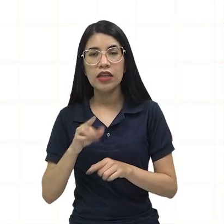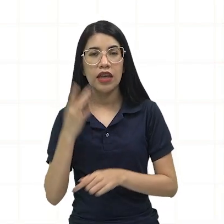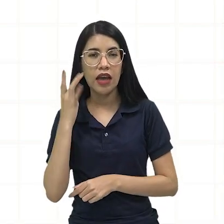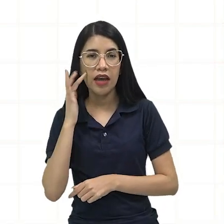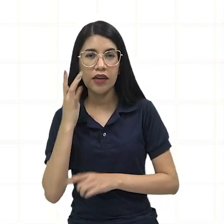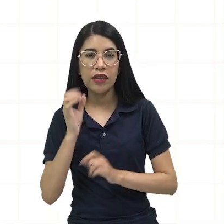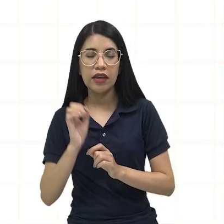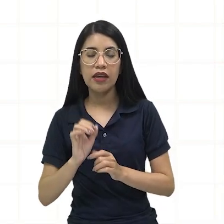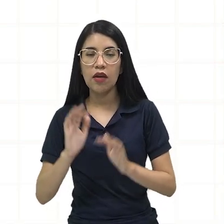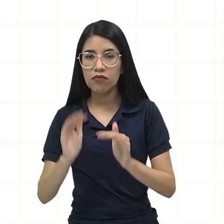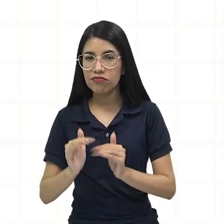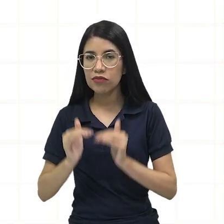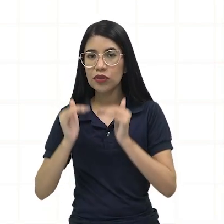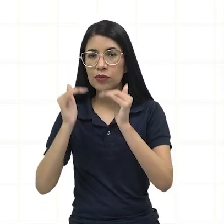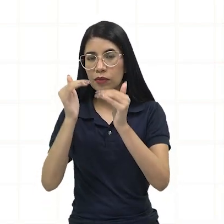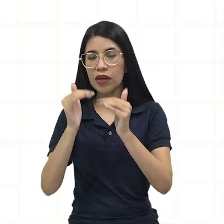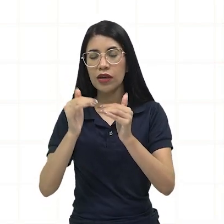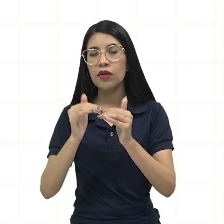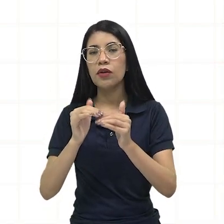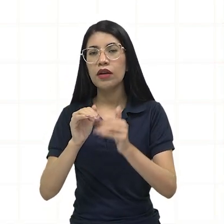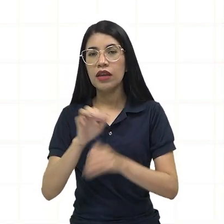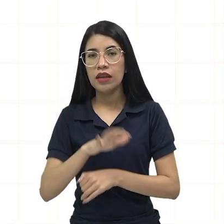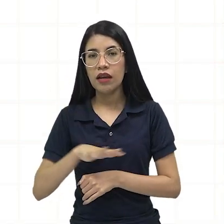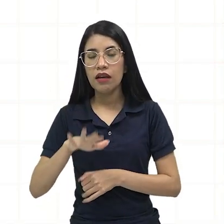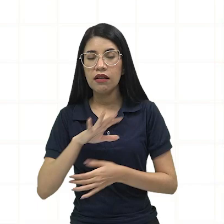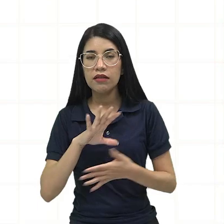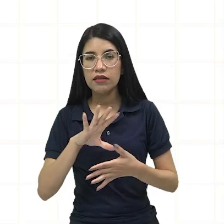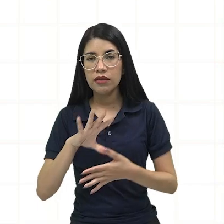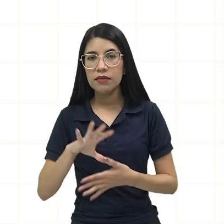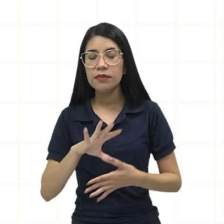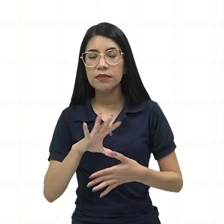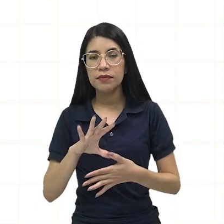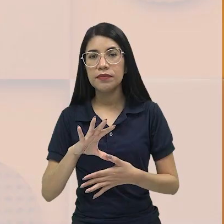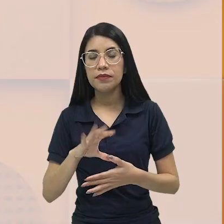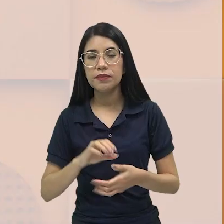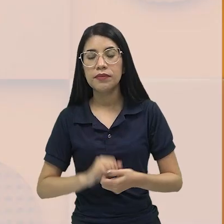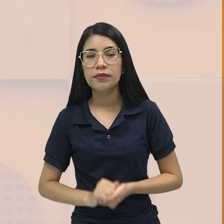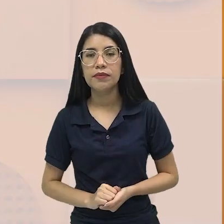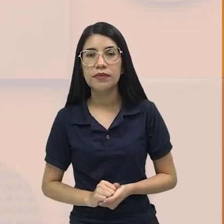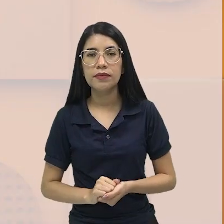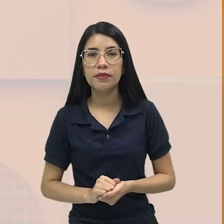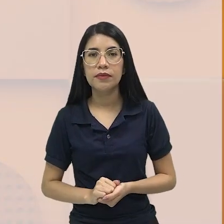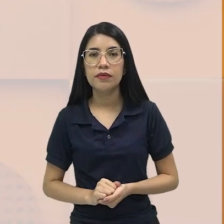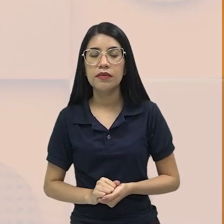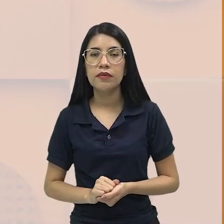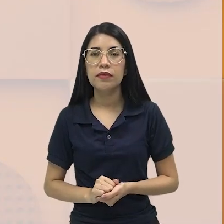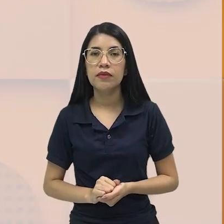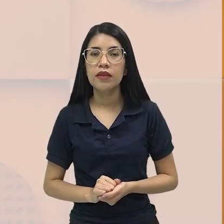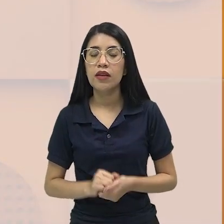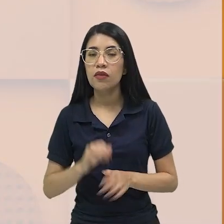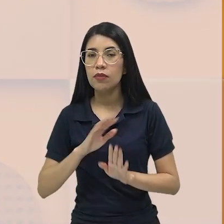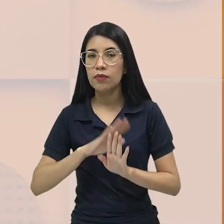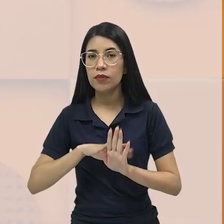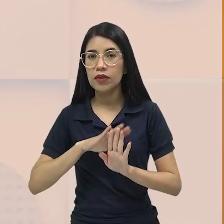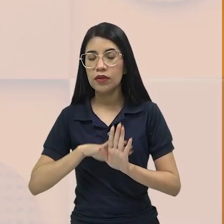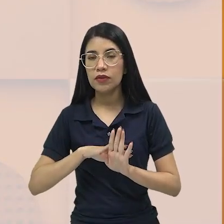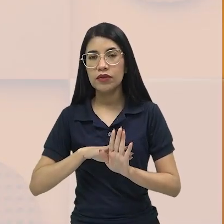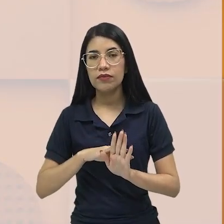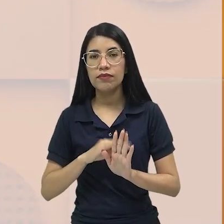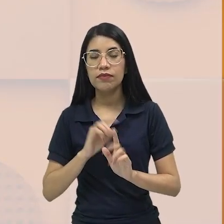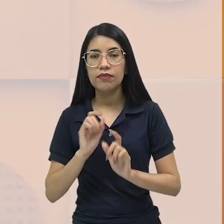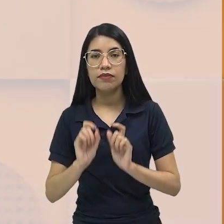como o grande xerife das Américas, basicamente, através dessa ideologia, desse